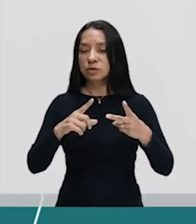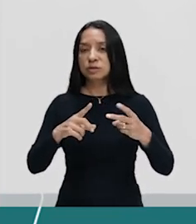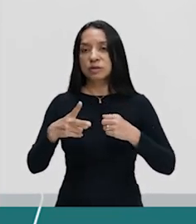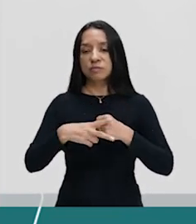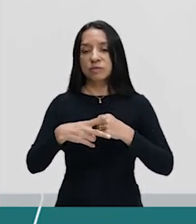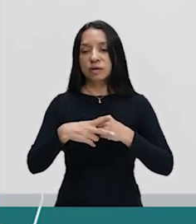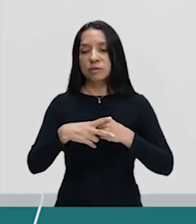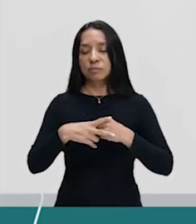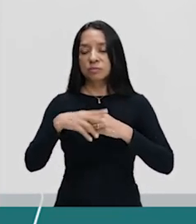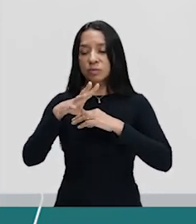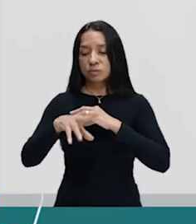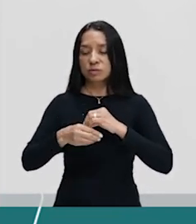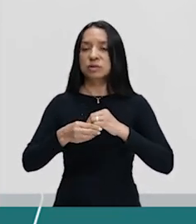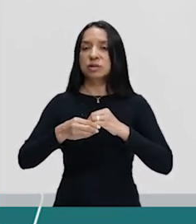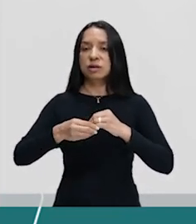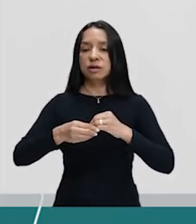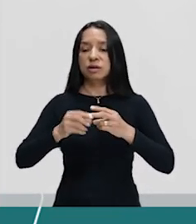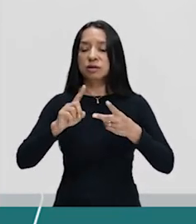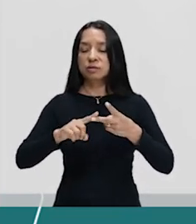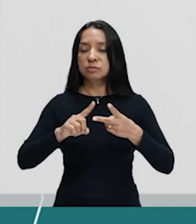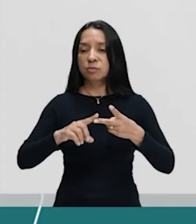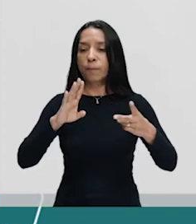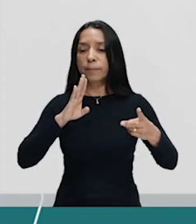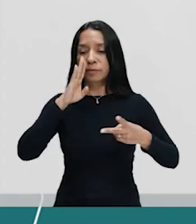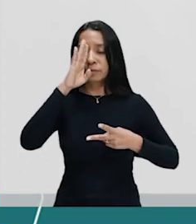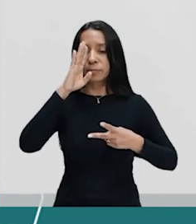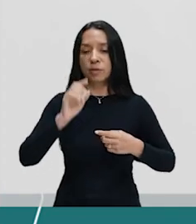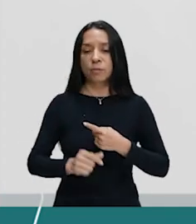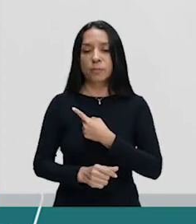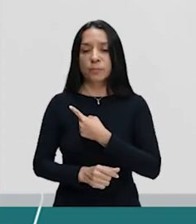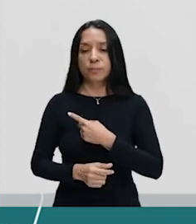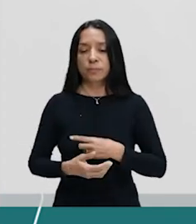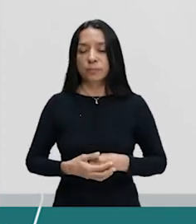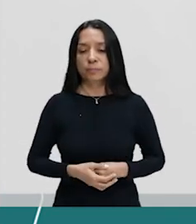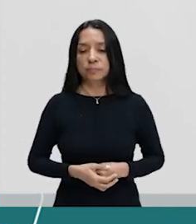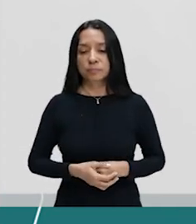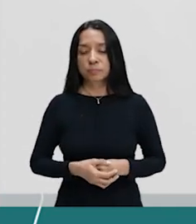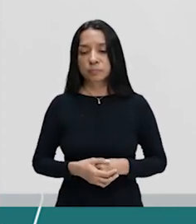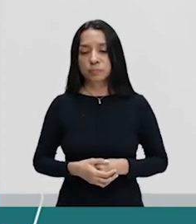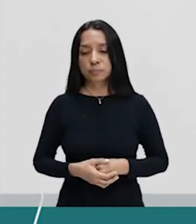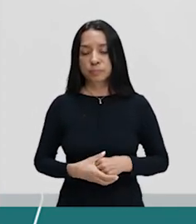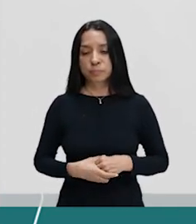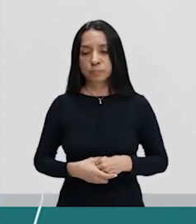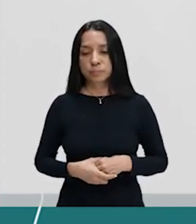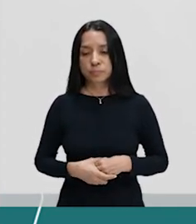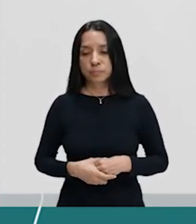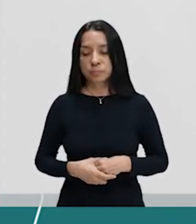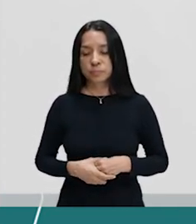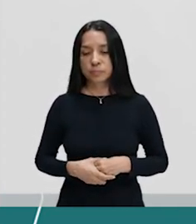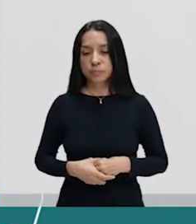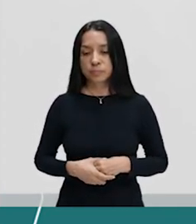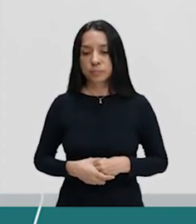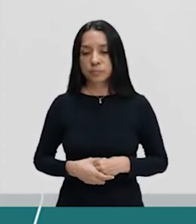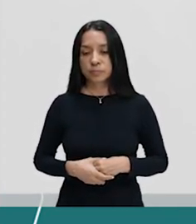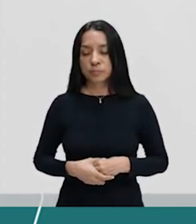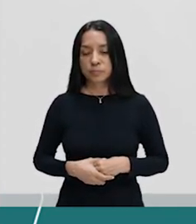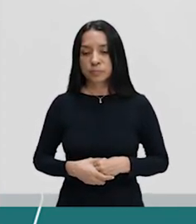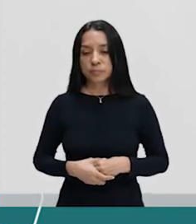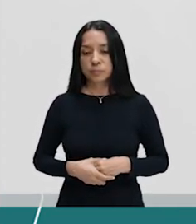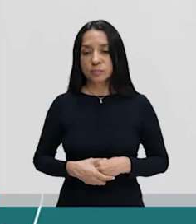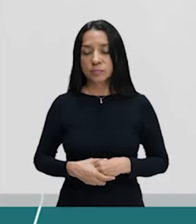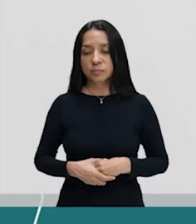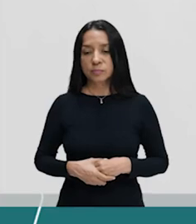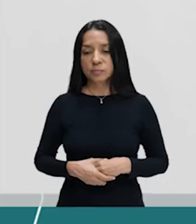auxiliar e o principal. É o caso do futuro perfeito. Yo habré estado, tu habrás estado, ele habrá